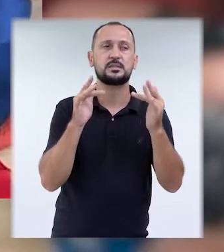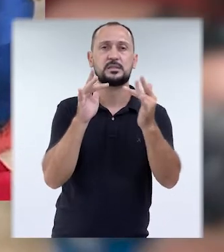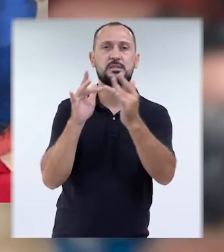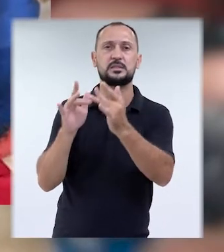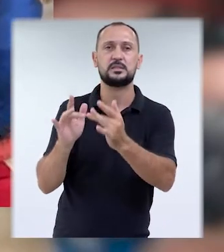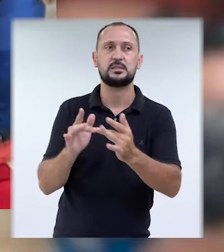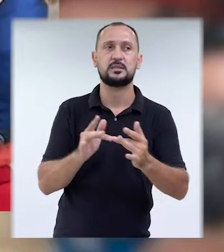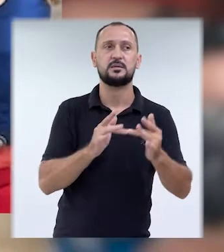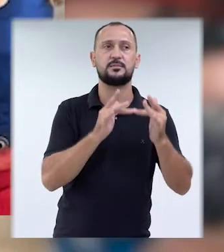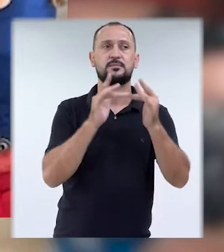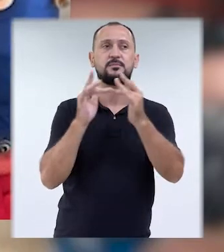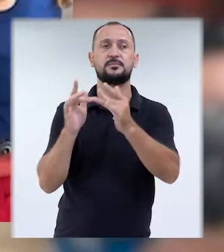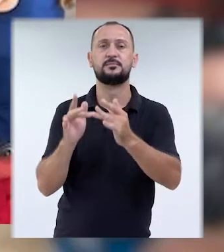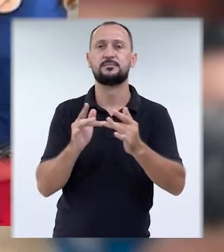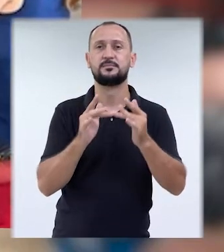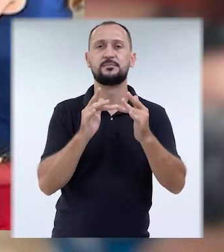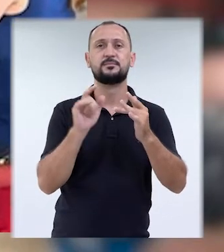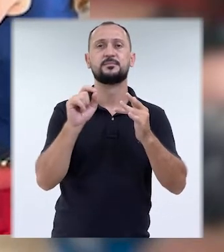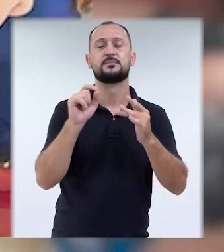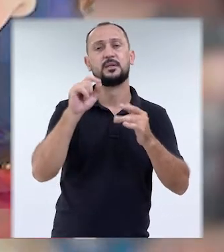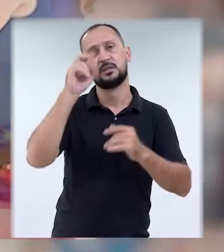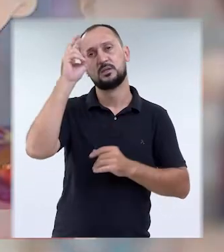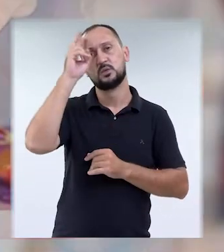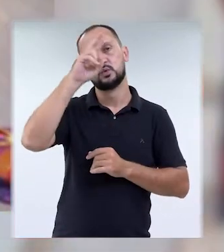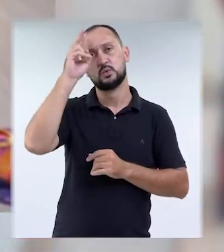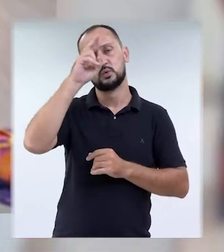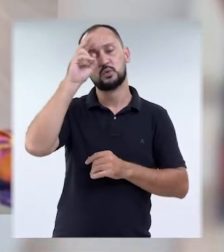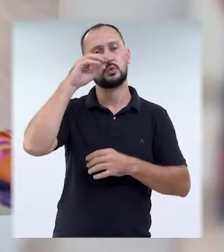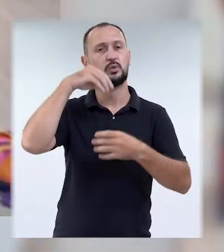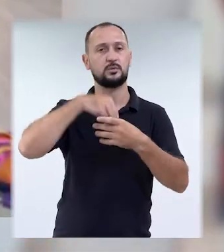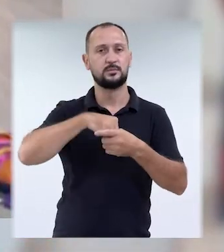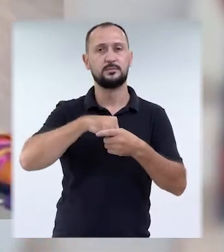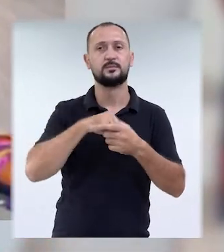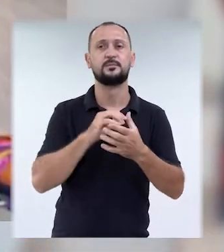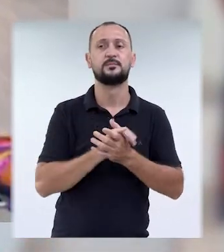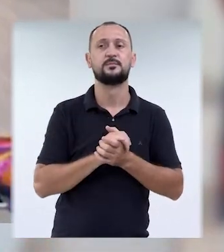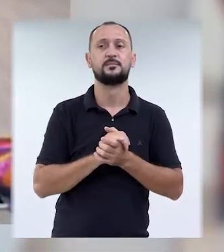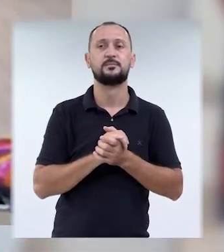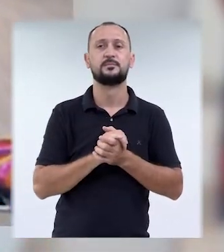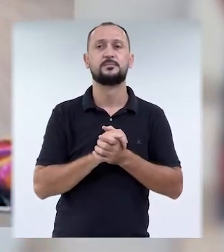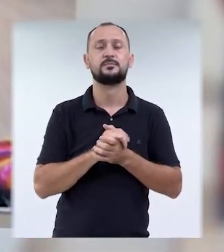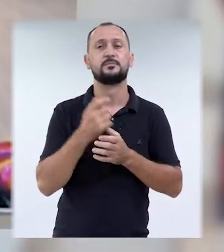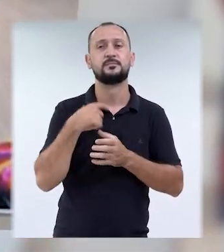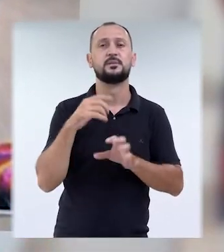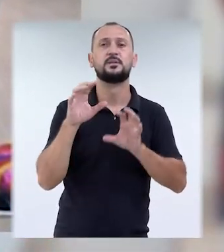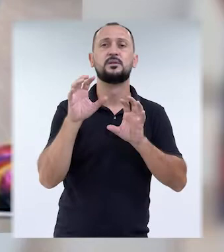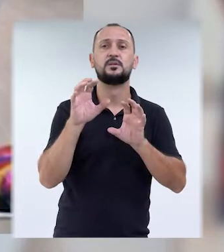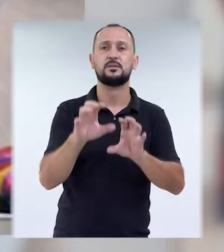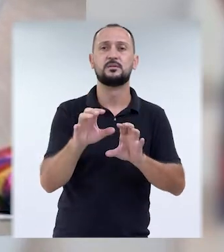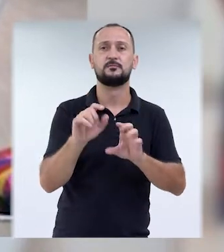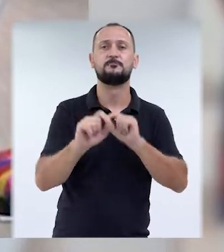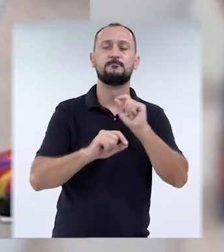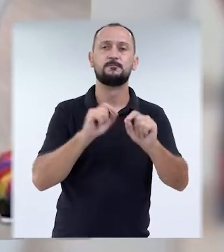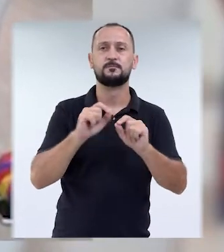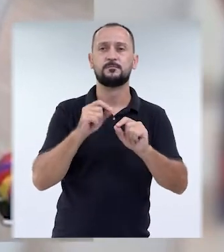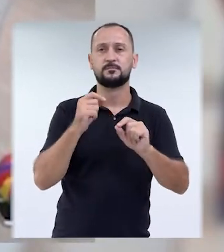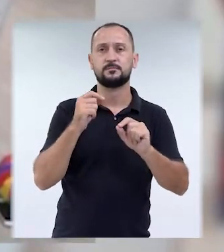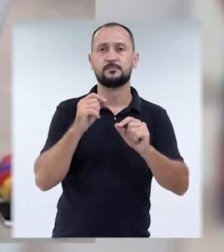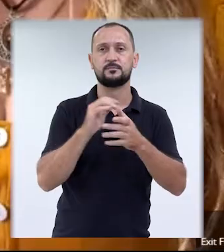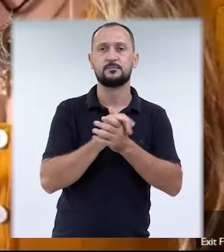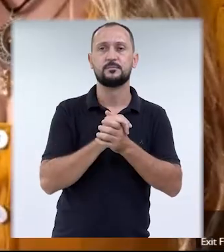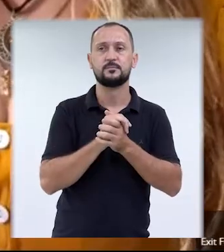em contato, conhecer pelas histórias que a autora deixa, né? Esse aspecto da alma, essa